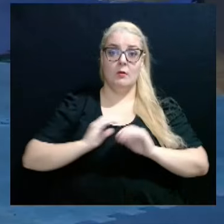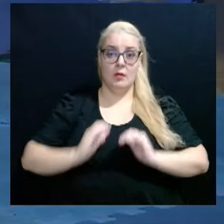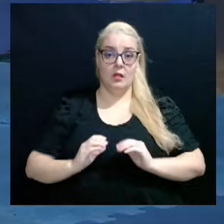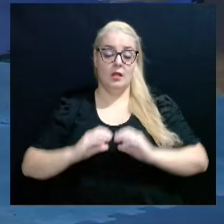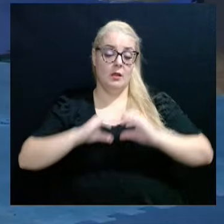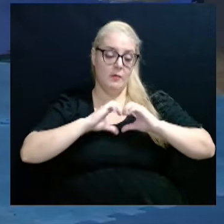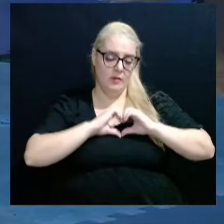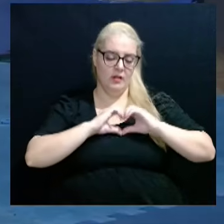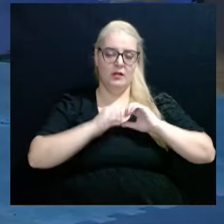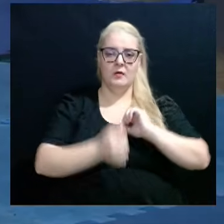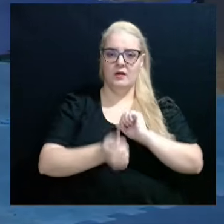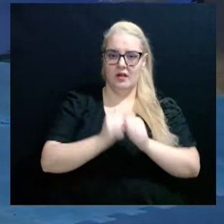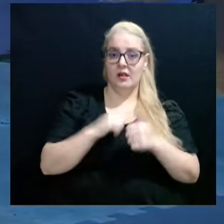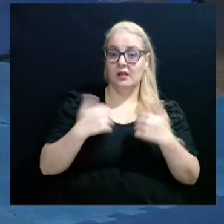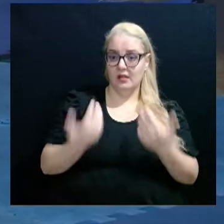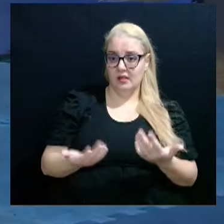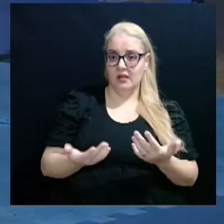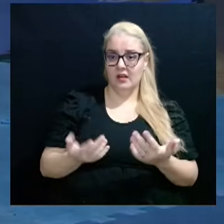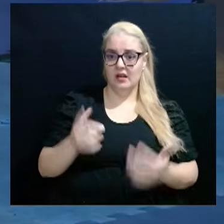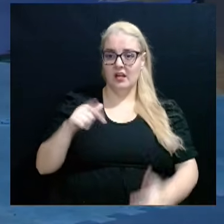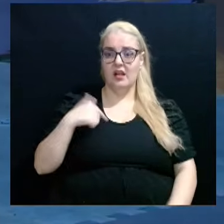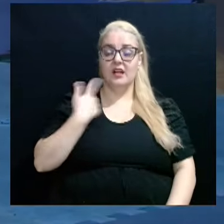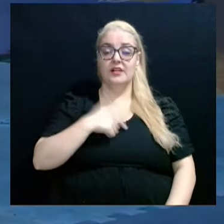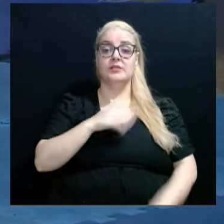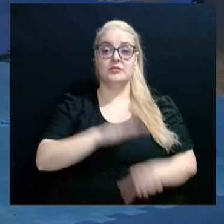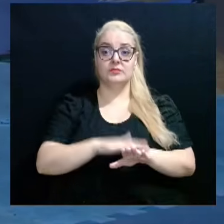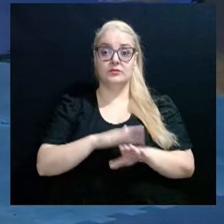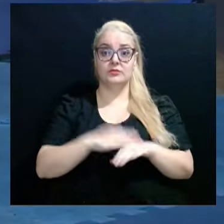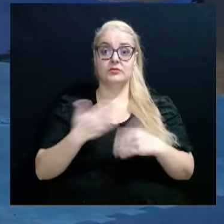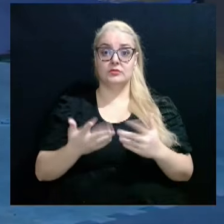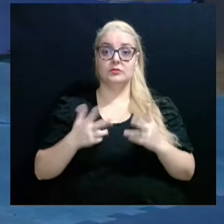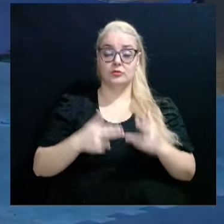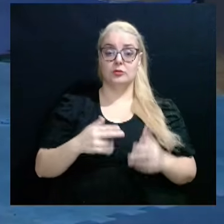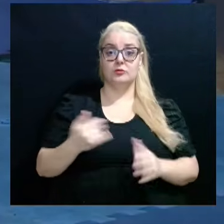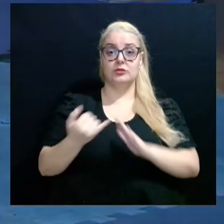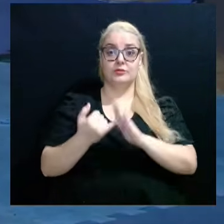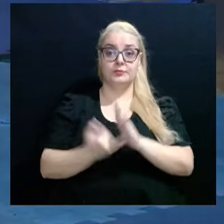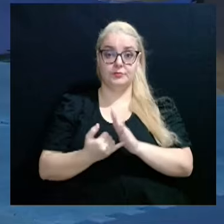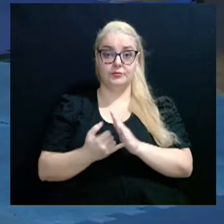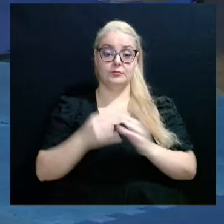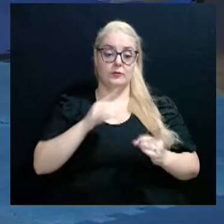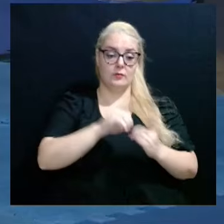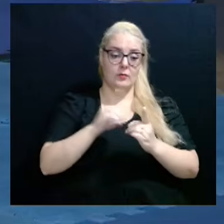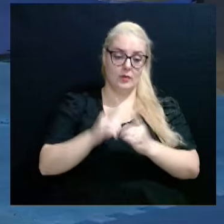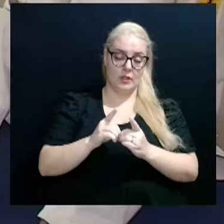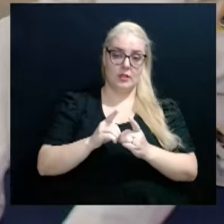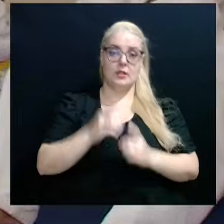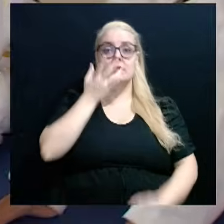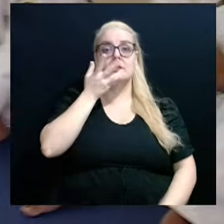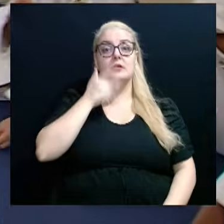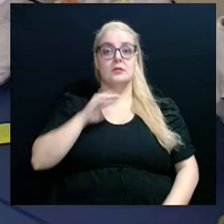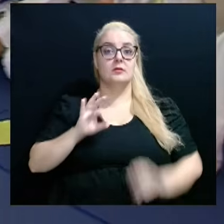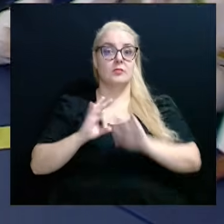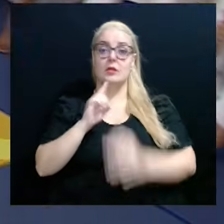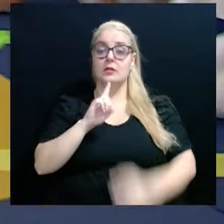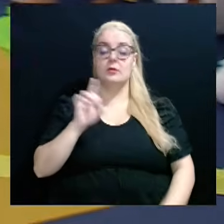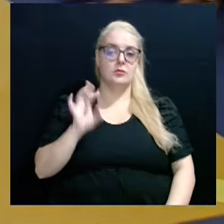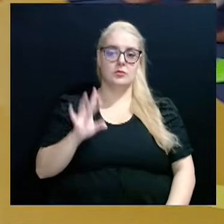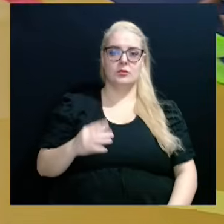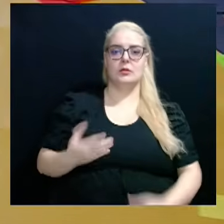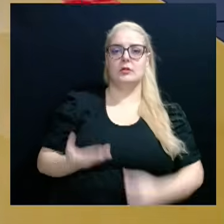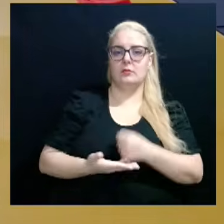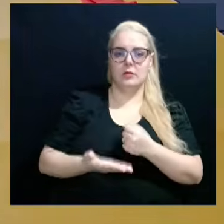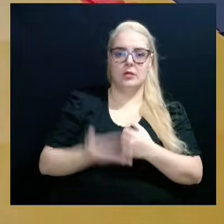Então, a nossa função aqui como instituição, atender essas crianças e as famílias, não é só na necessidade básica de um alimento, mas